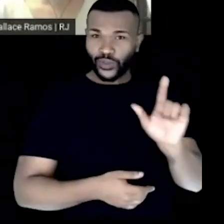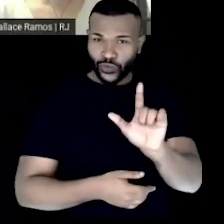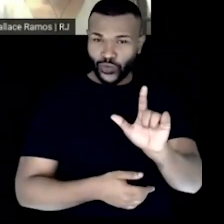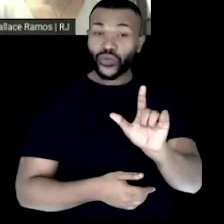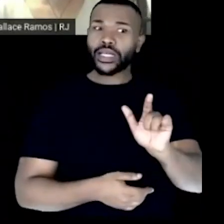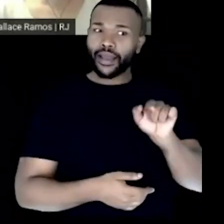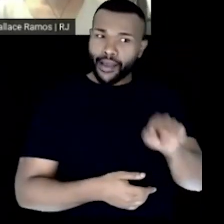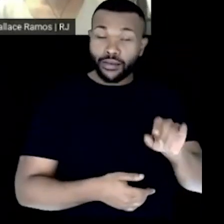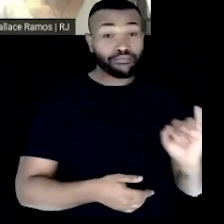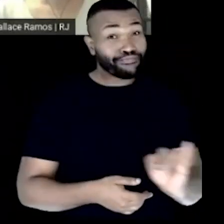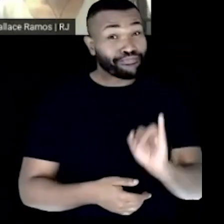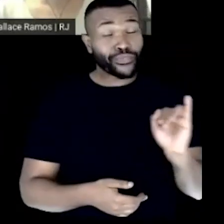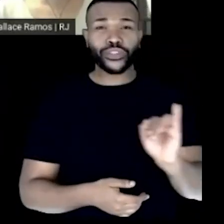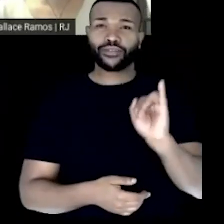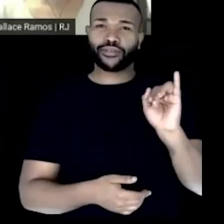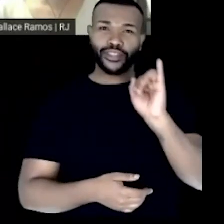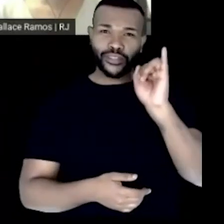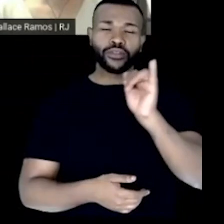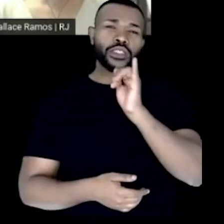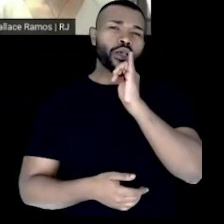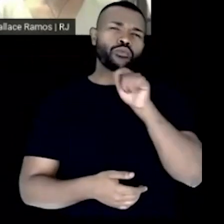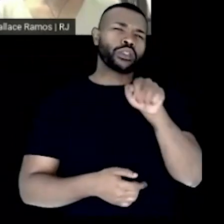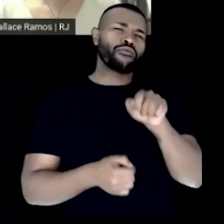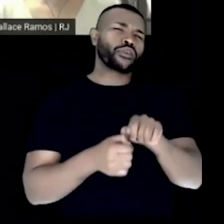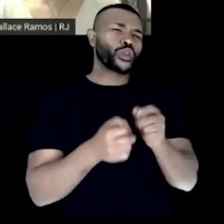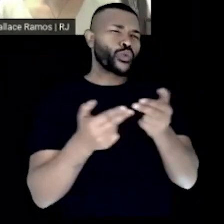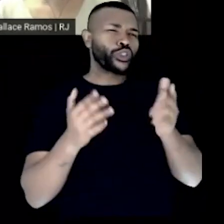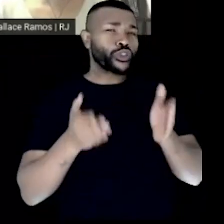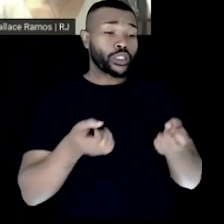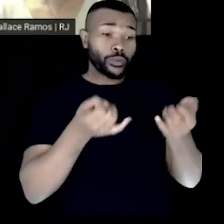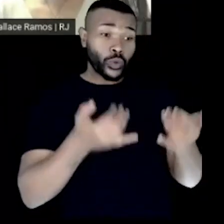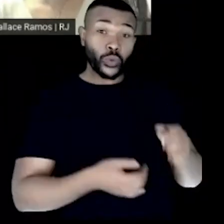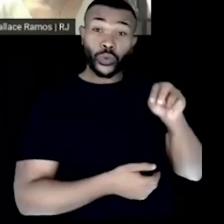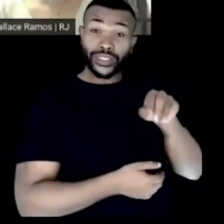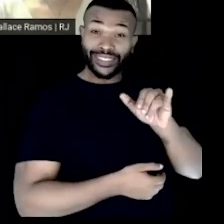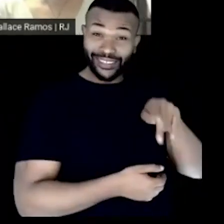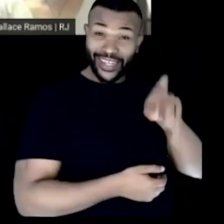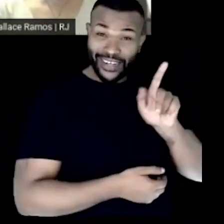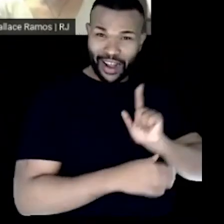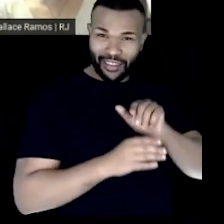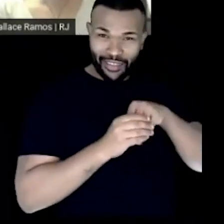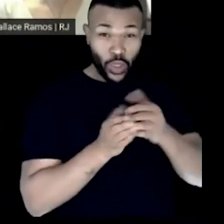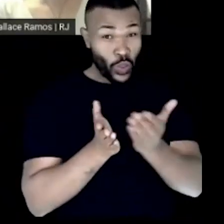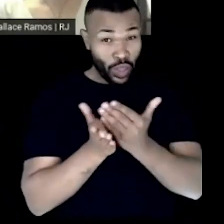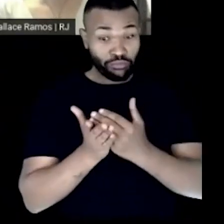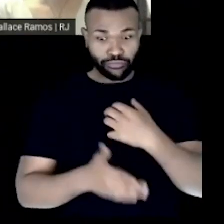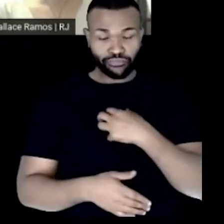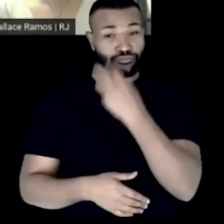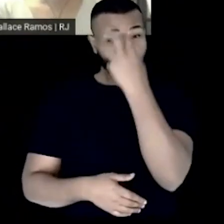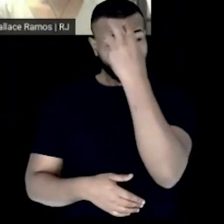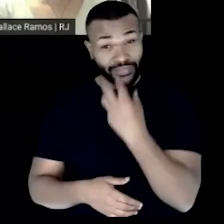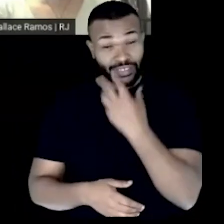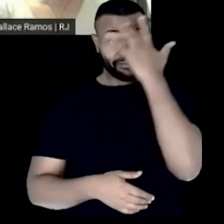nesse tem um papel essencial nisso. Porque você vai fazer alguma coisa, como você fez com a Nick, como você fez no seu livro, de uma